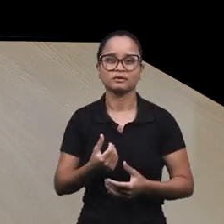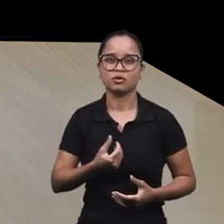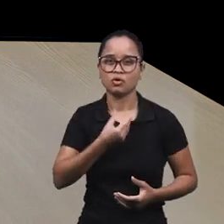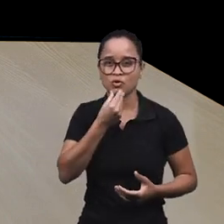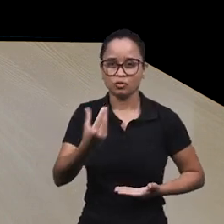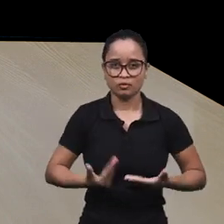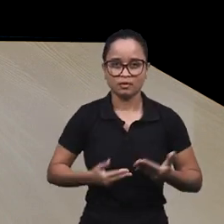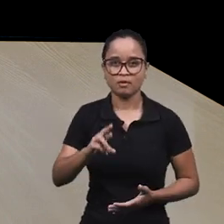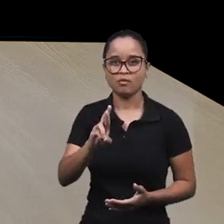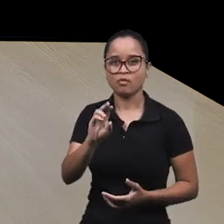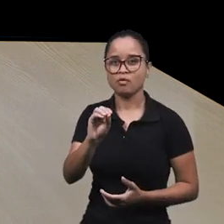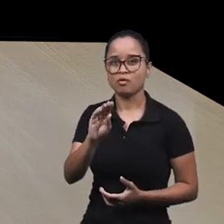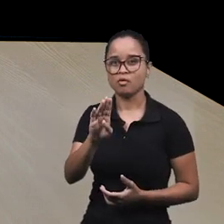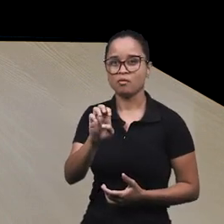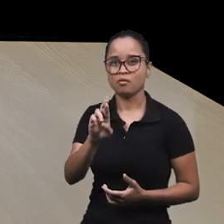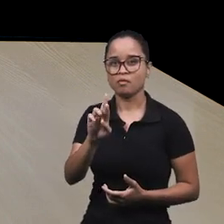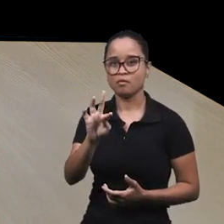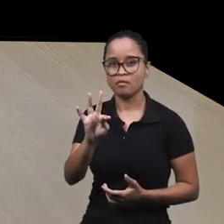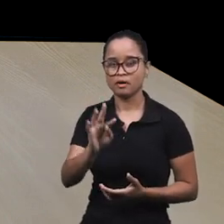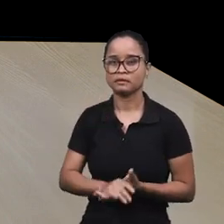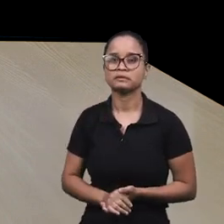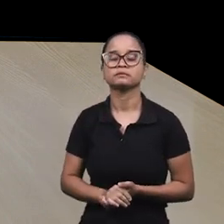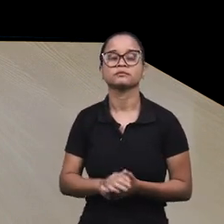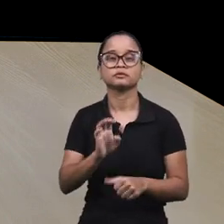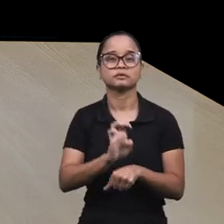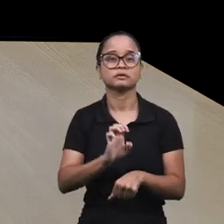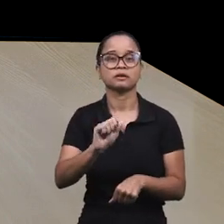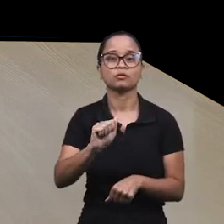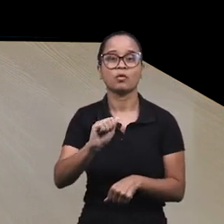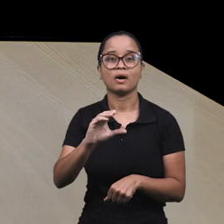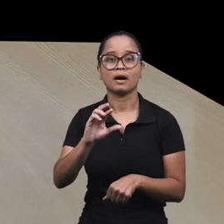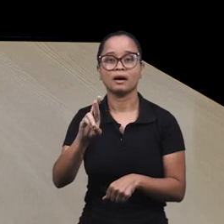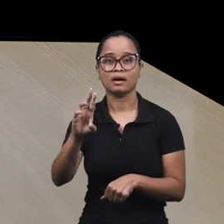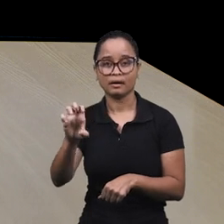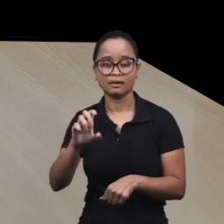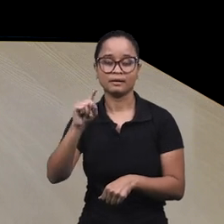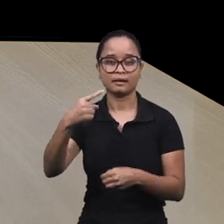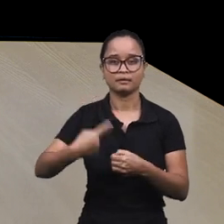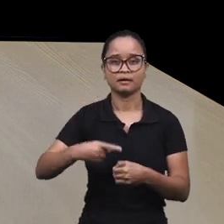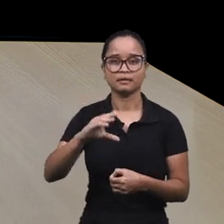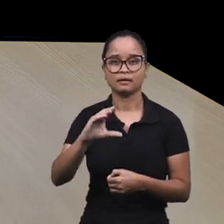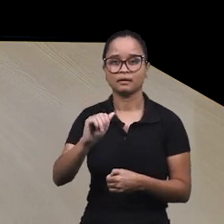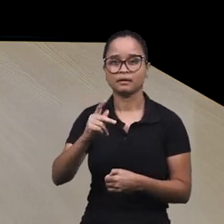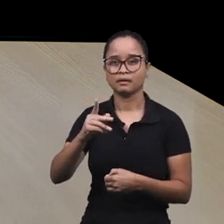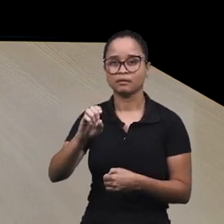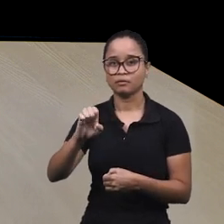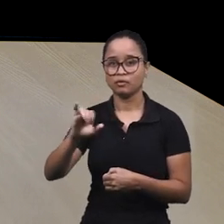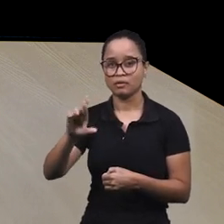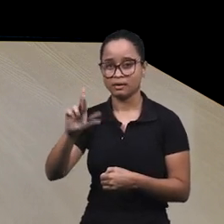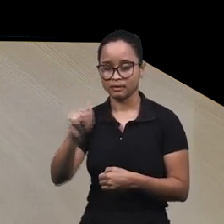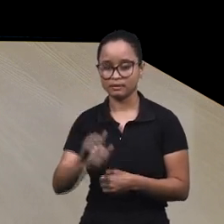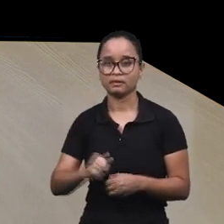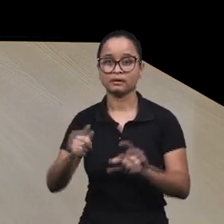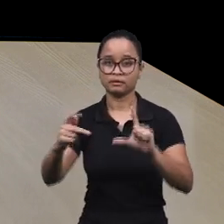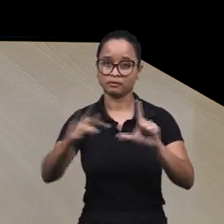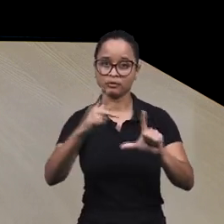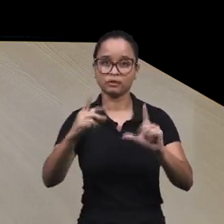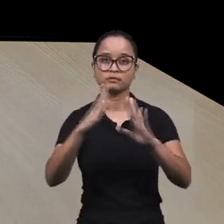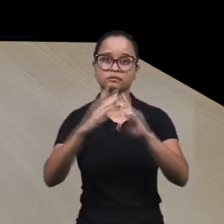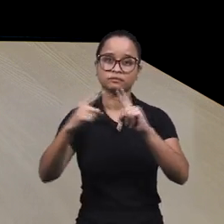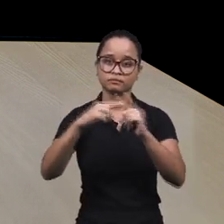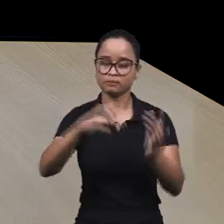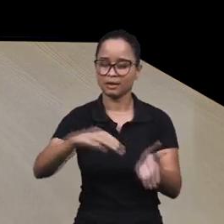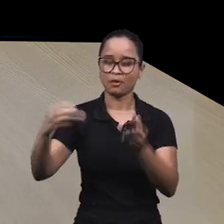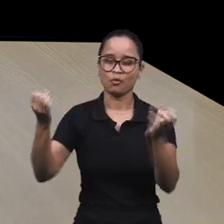que o nosso irmão Robert, lá do estado do Acre, da cidade de Capoeira, nos enviou postado no portal da Igreja